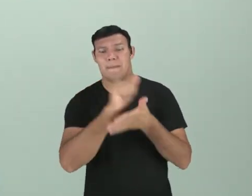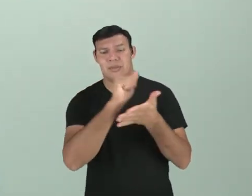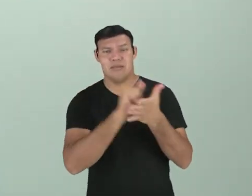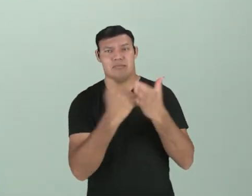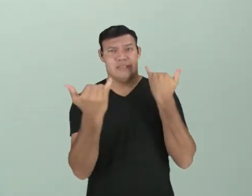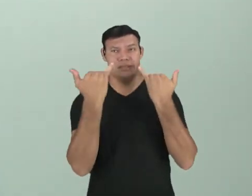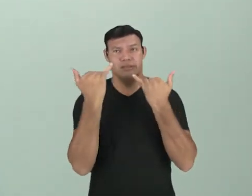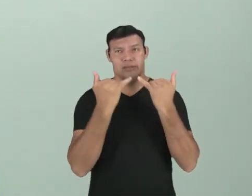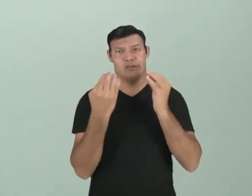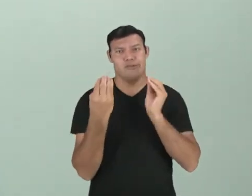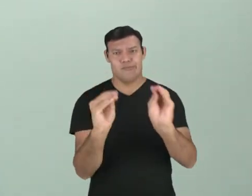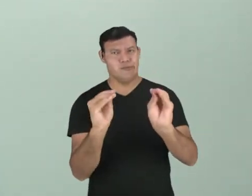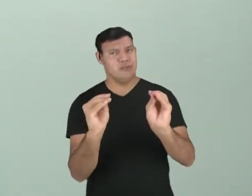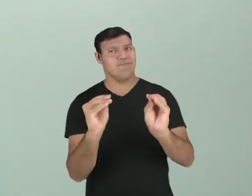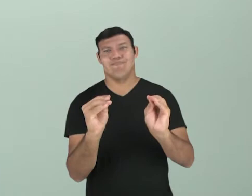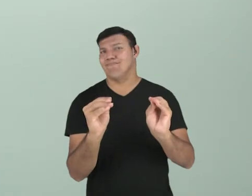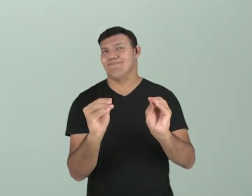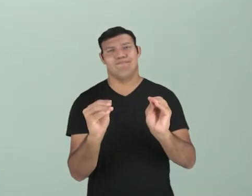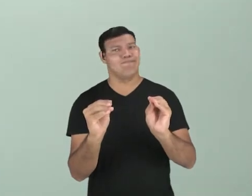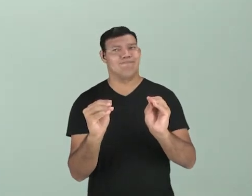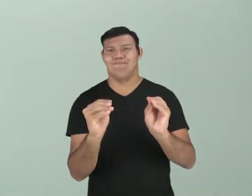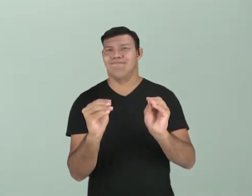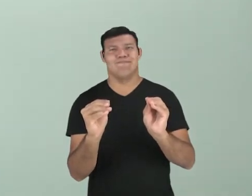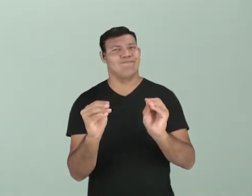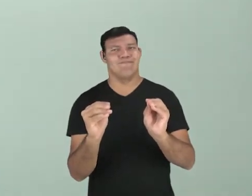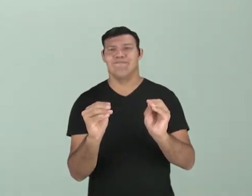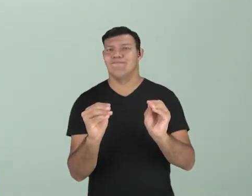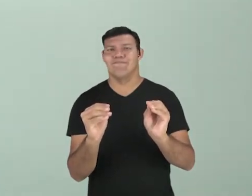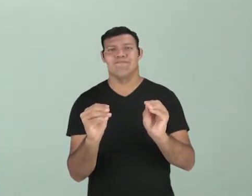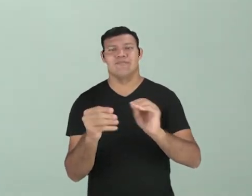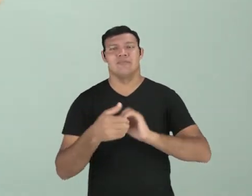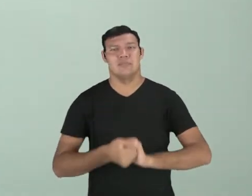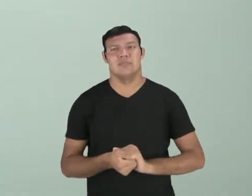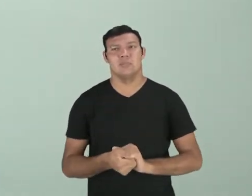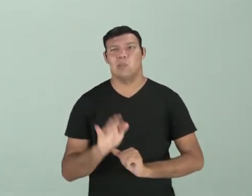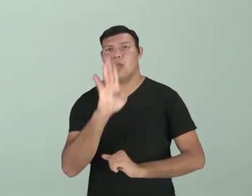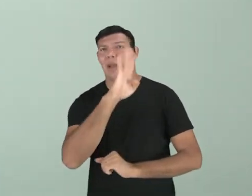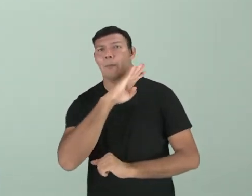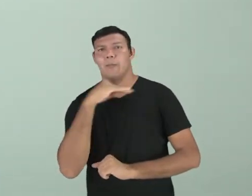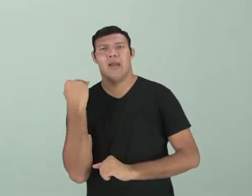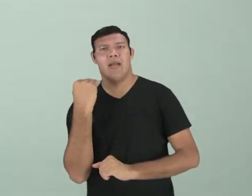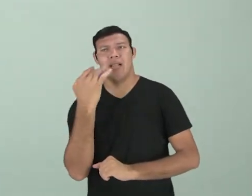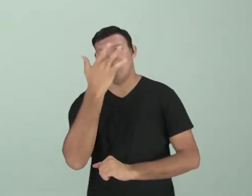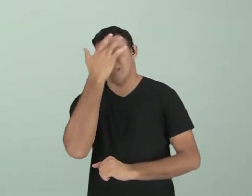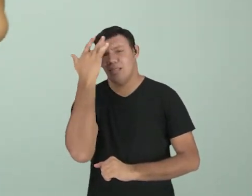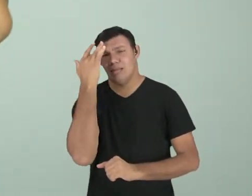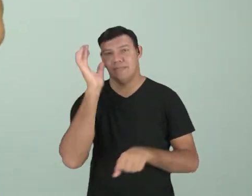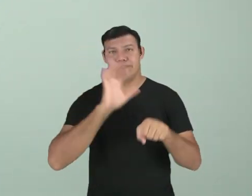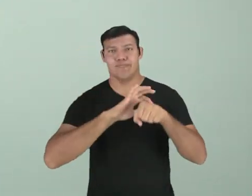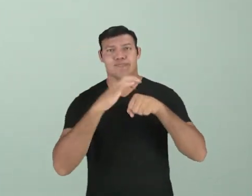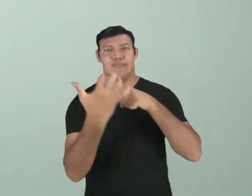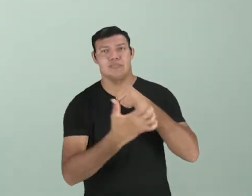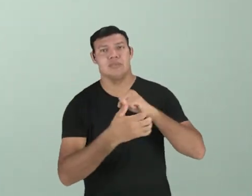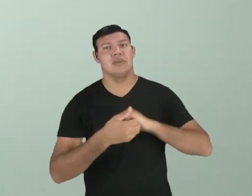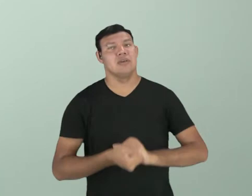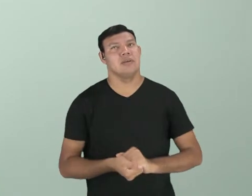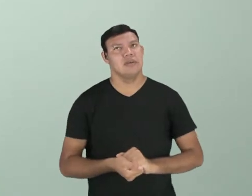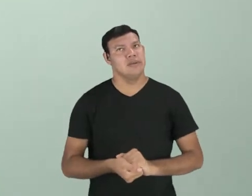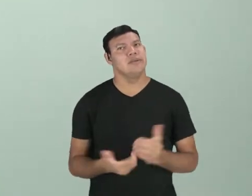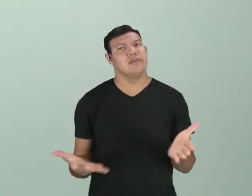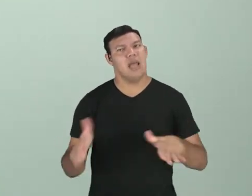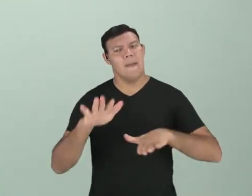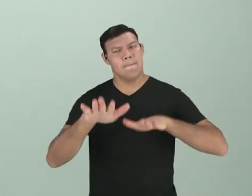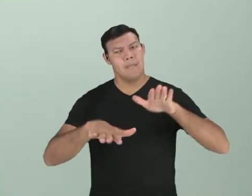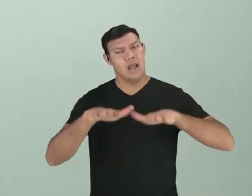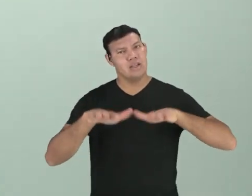colocar o número, né? Você quer colocar tantas pessoas morreram de Covid. Coloca